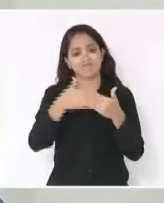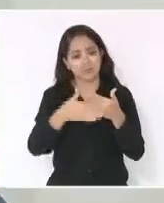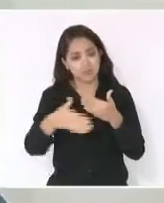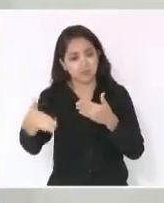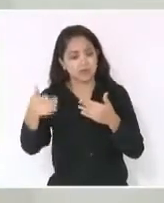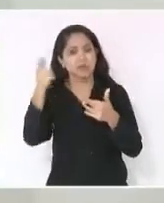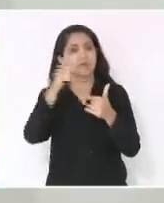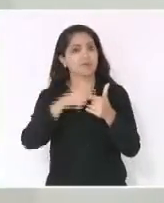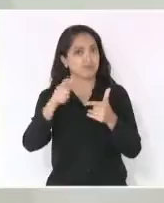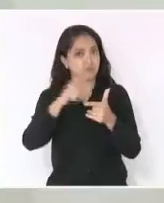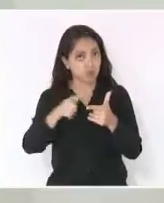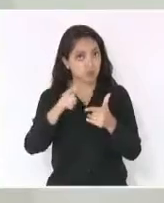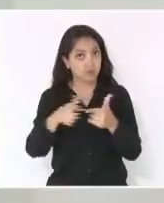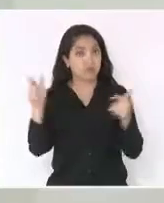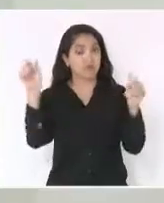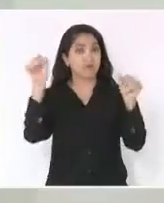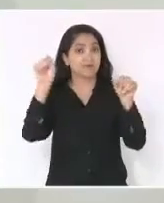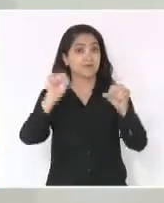problemas